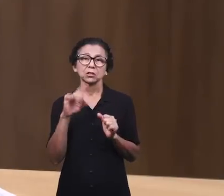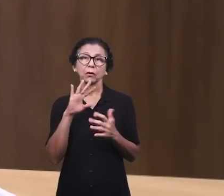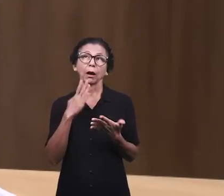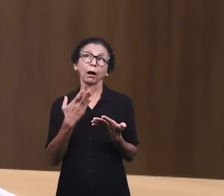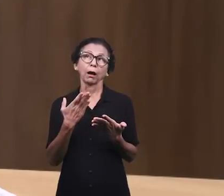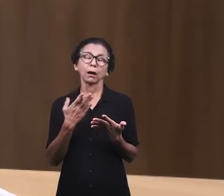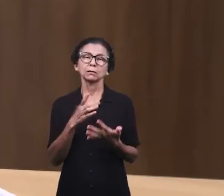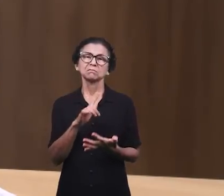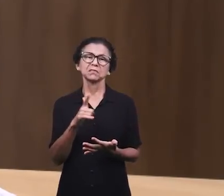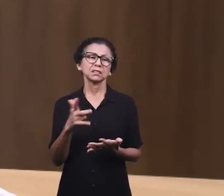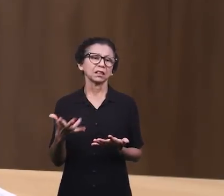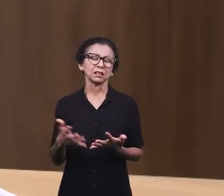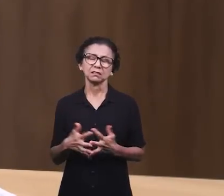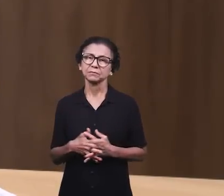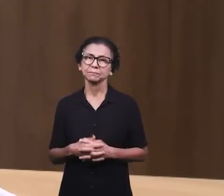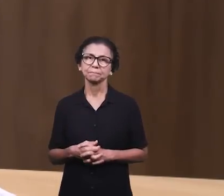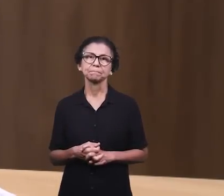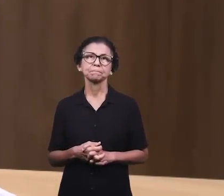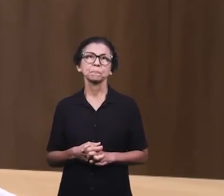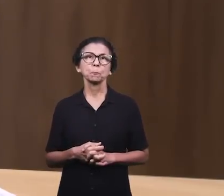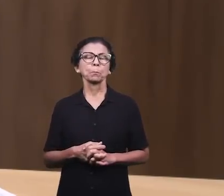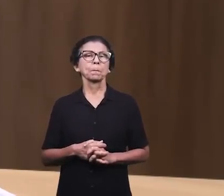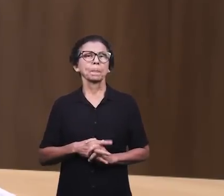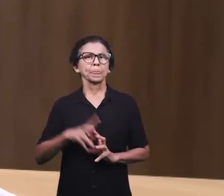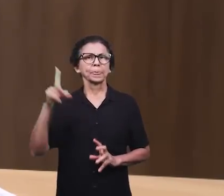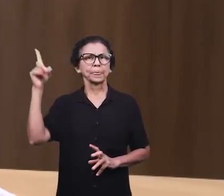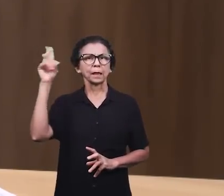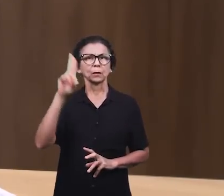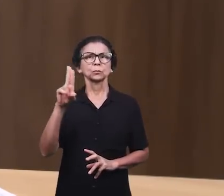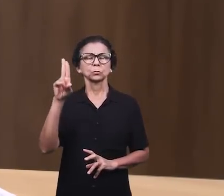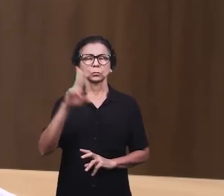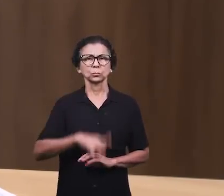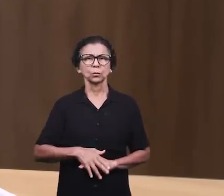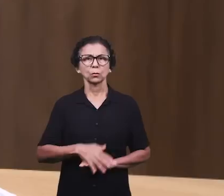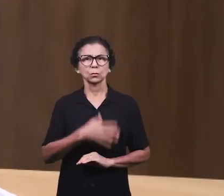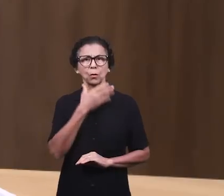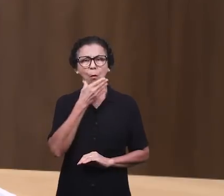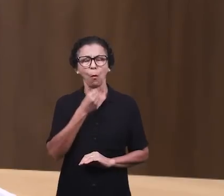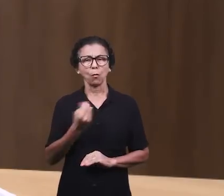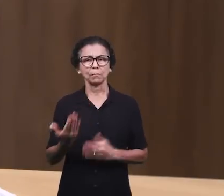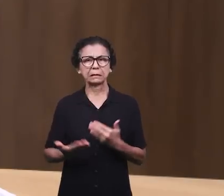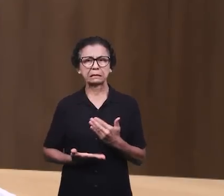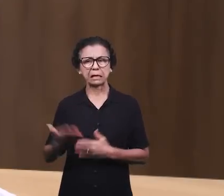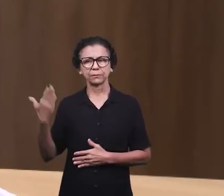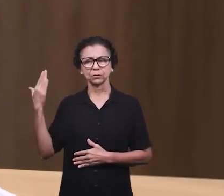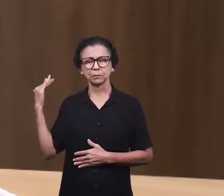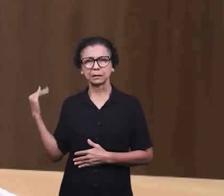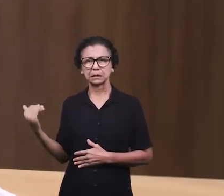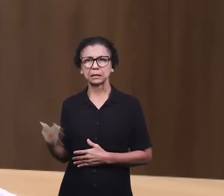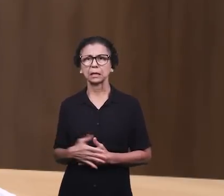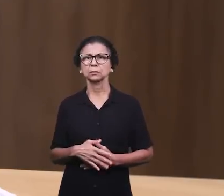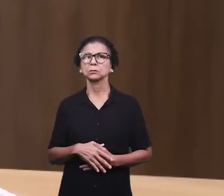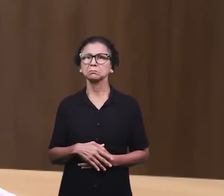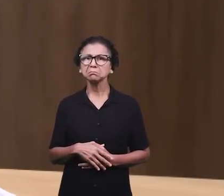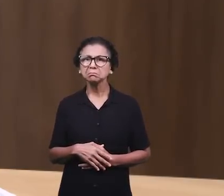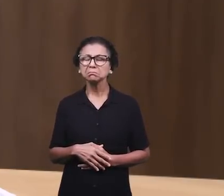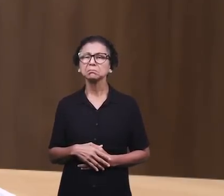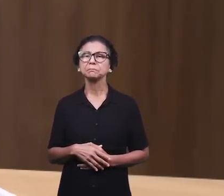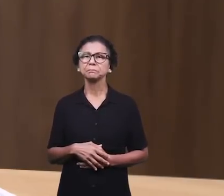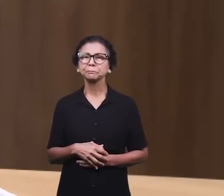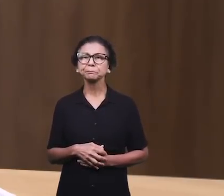Então, homens notáveis, Deus usou homens notáveis, no século passado, aquela coisa toda. O que